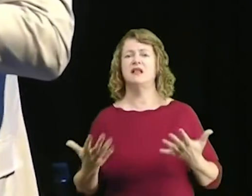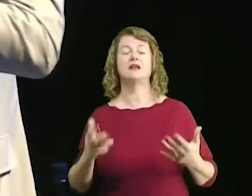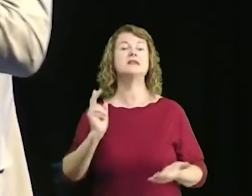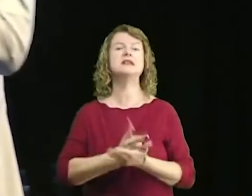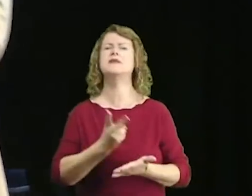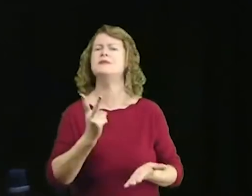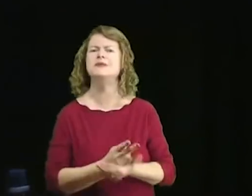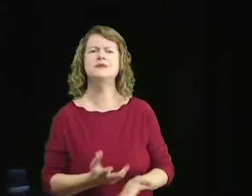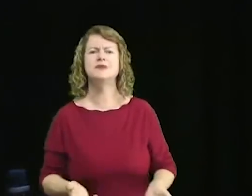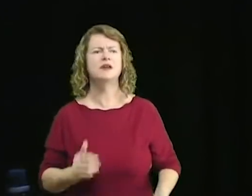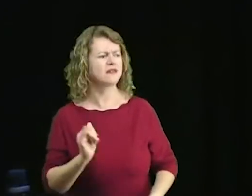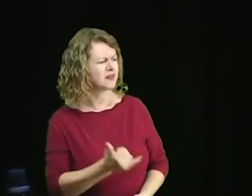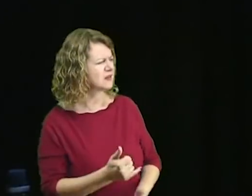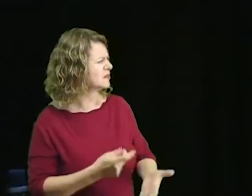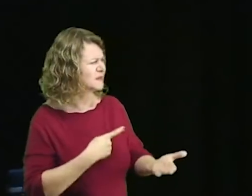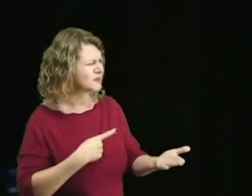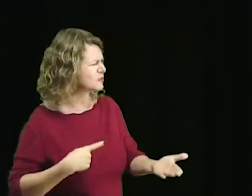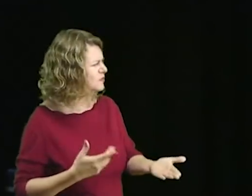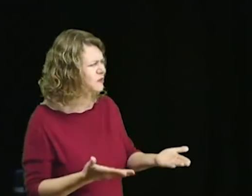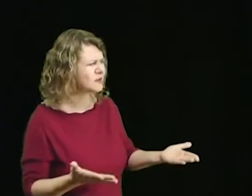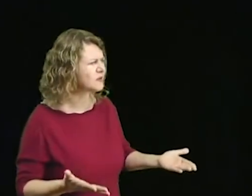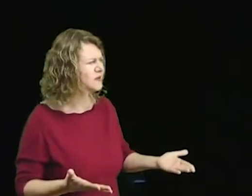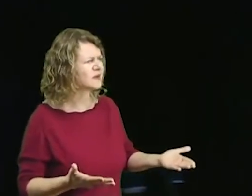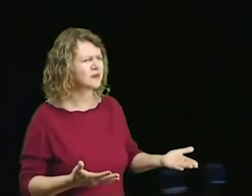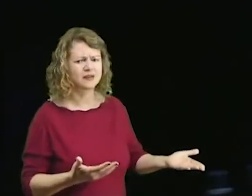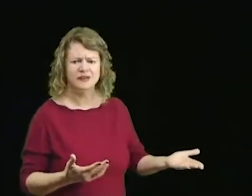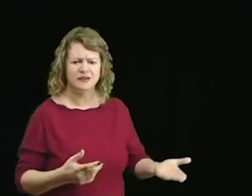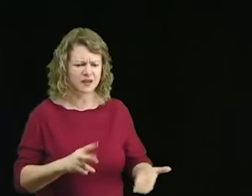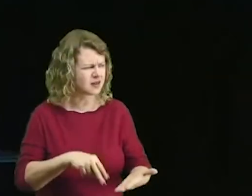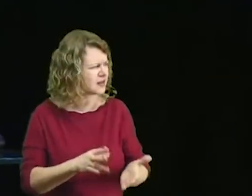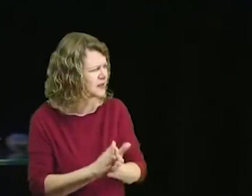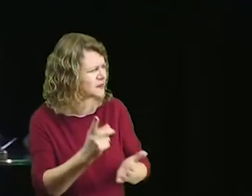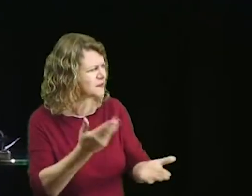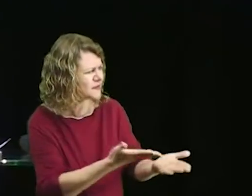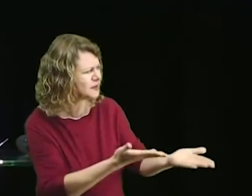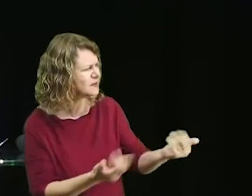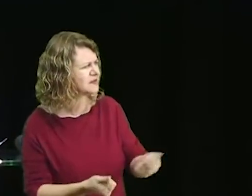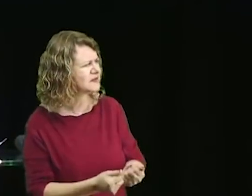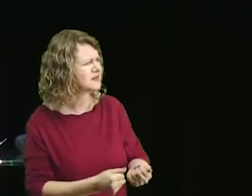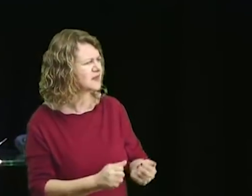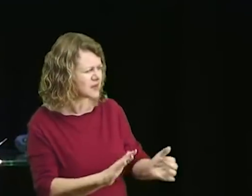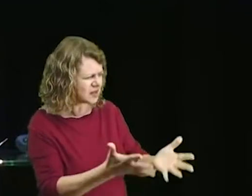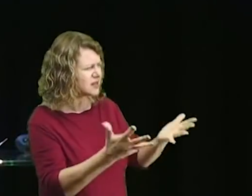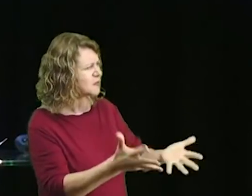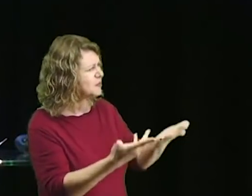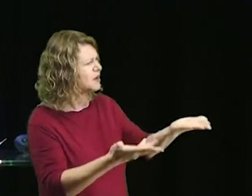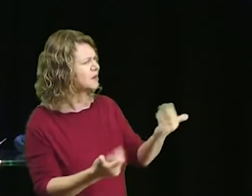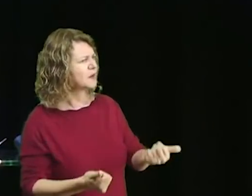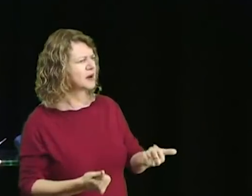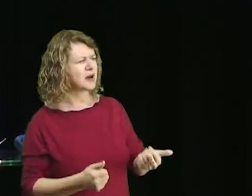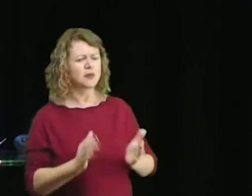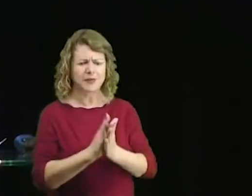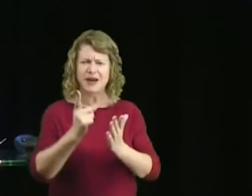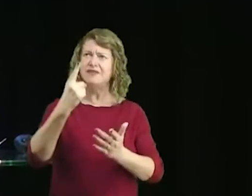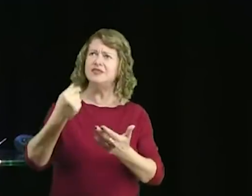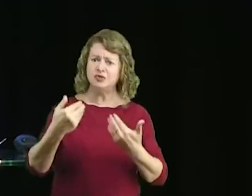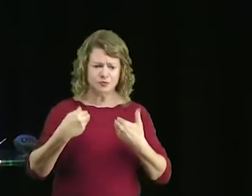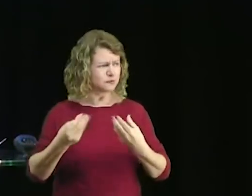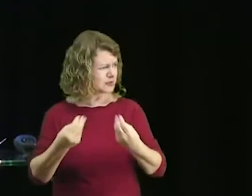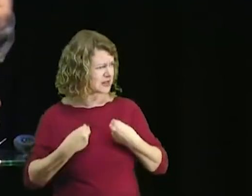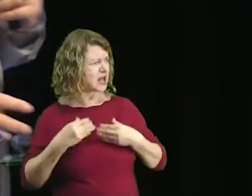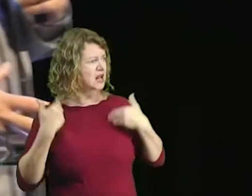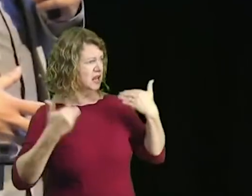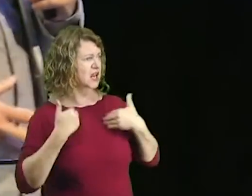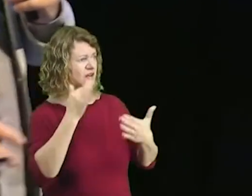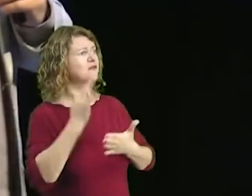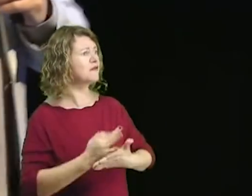assim, pastor, só tem que se encher da palavra de Deus. A palavra de Deus ativa na gente uma alegria, uma fé. Eu fico lendo a palavra de